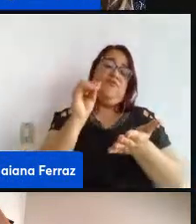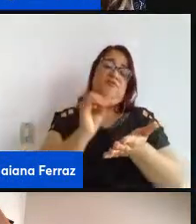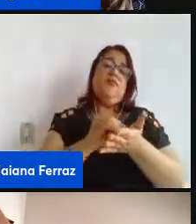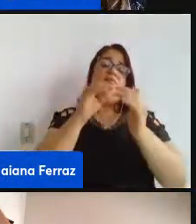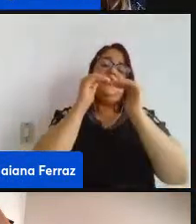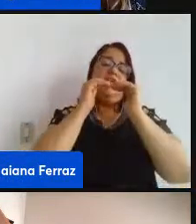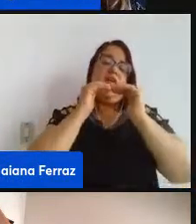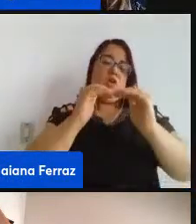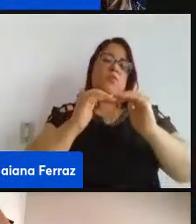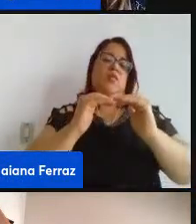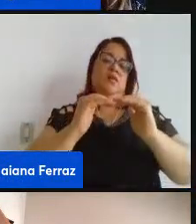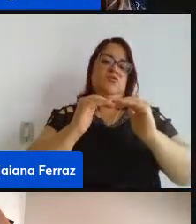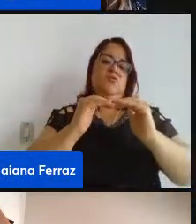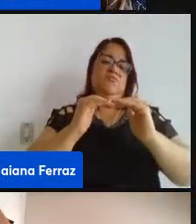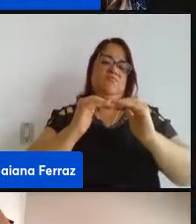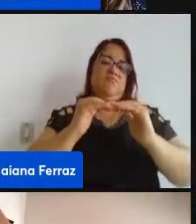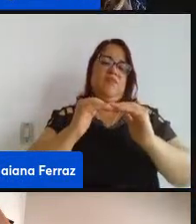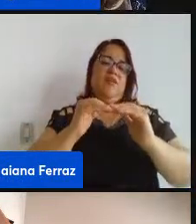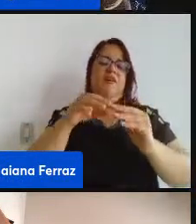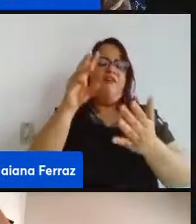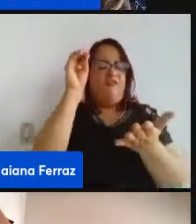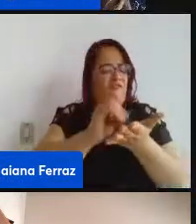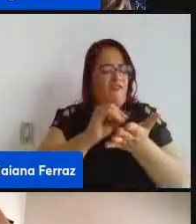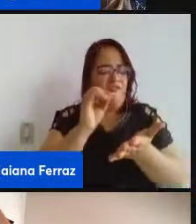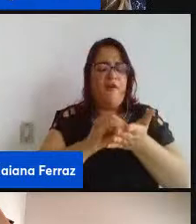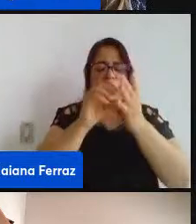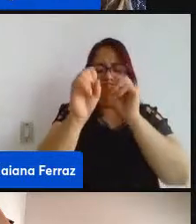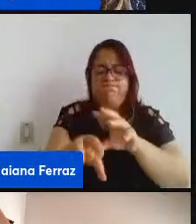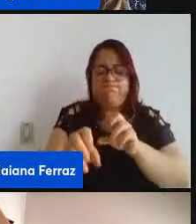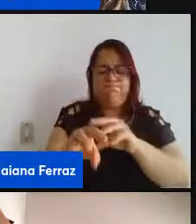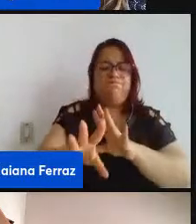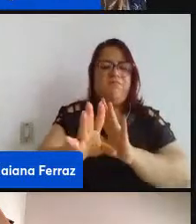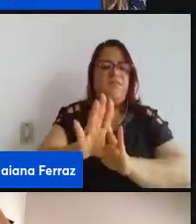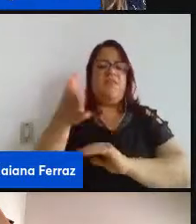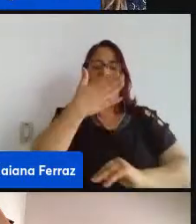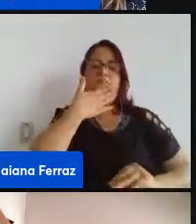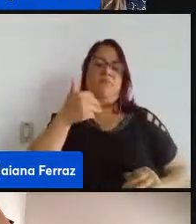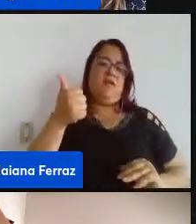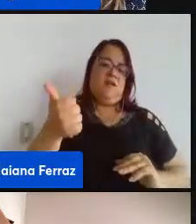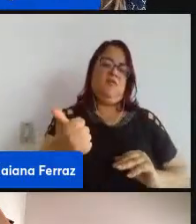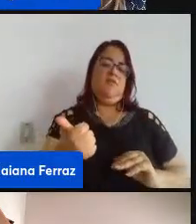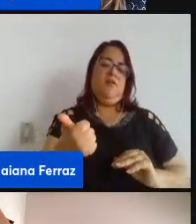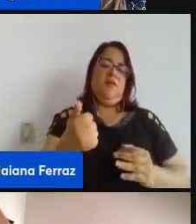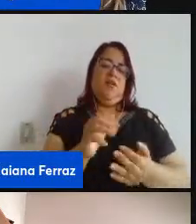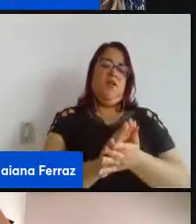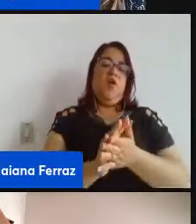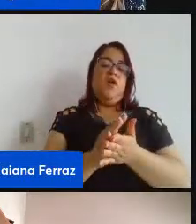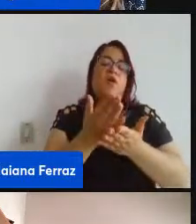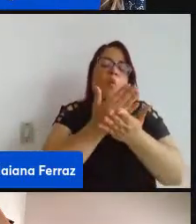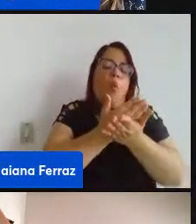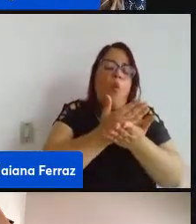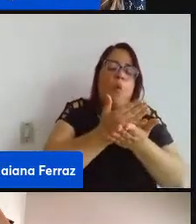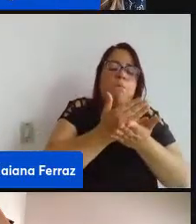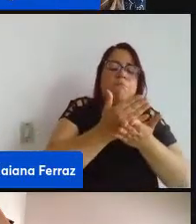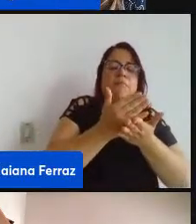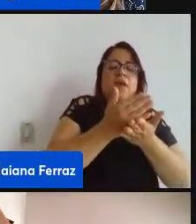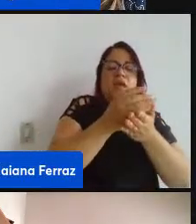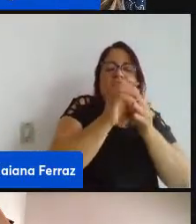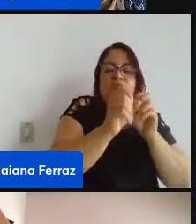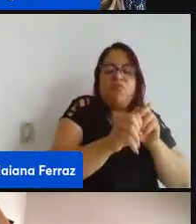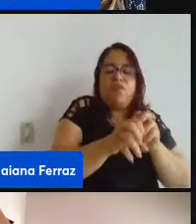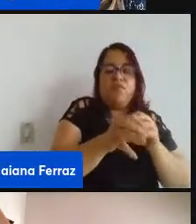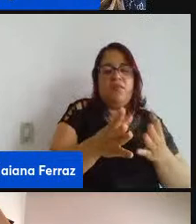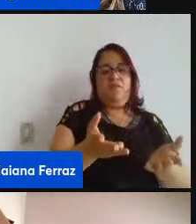falta um ensino de boa qualidade, que é essa formação inicial que está no